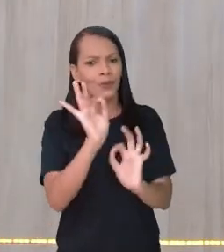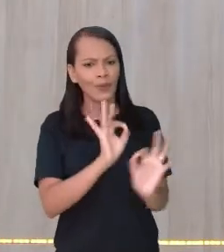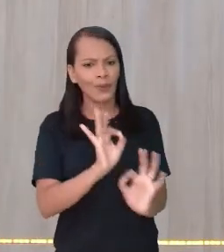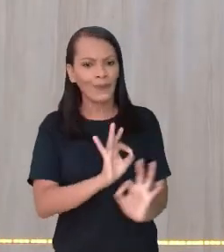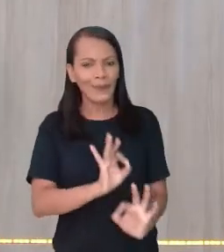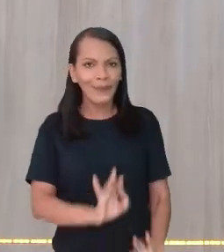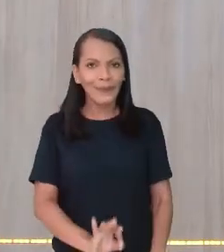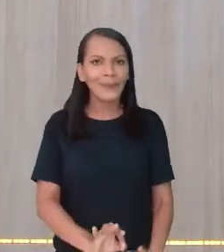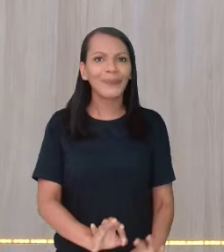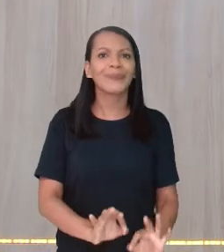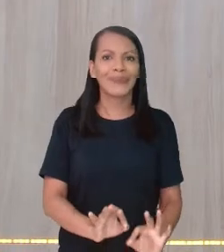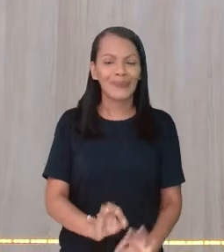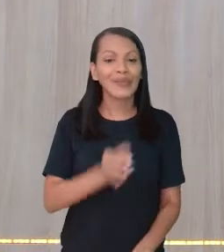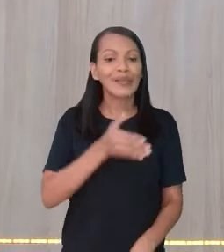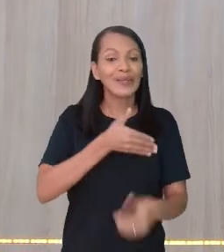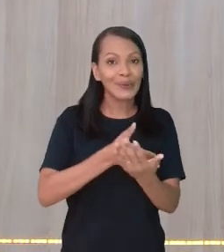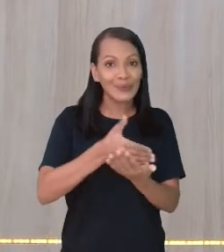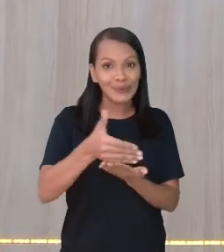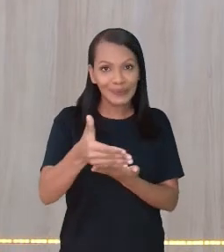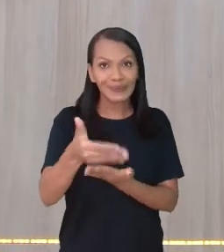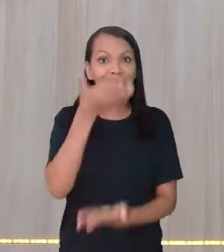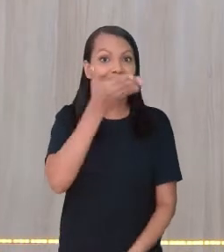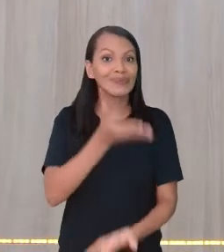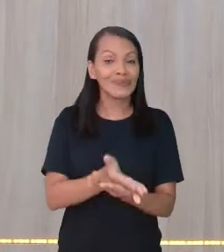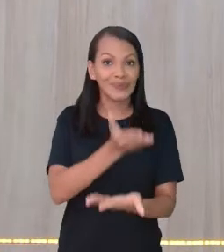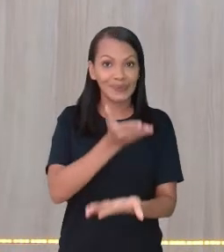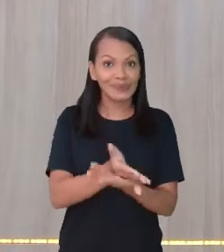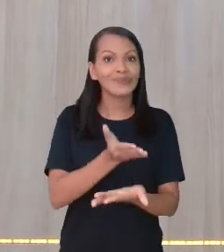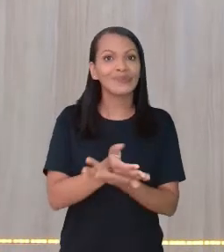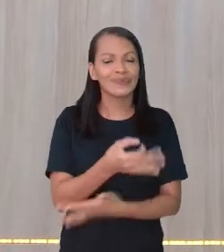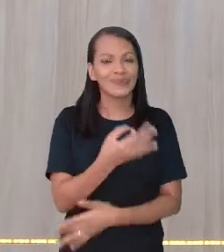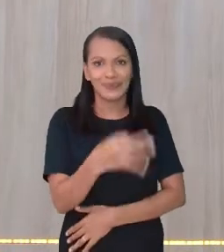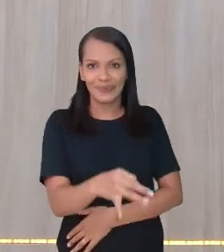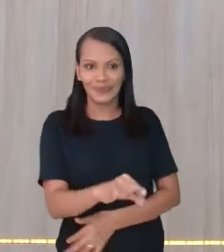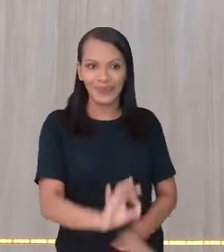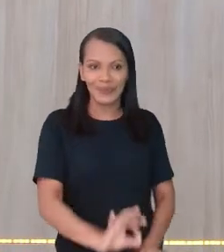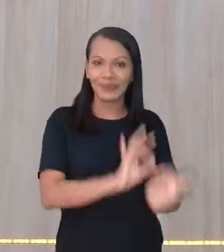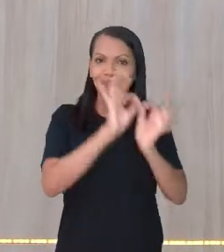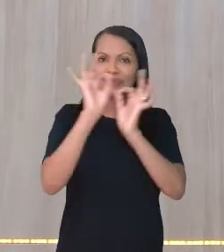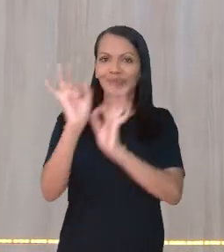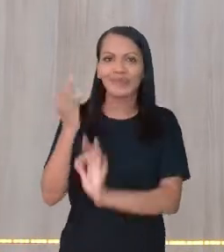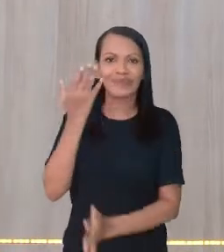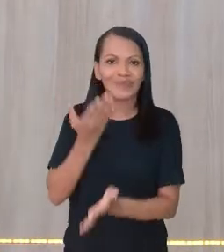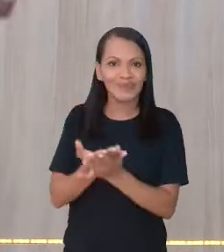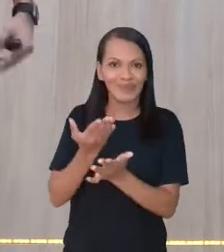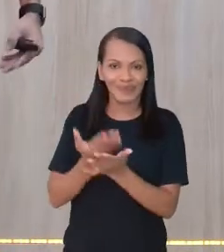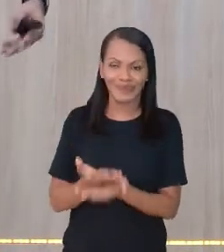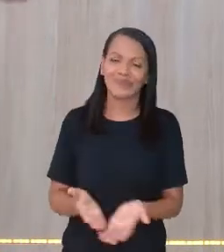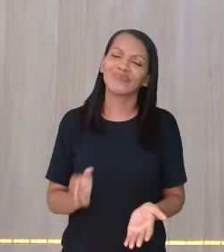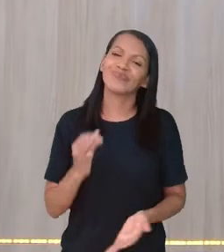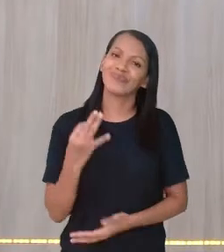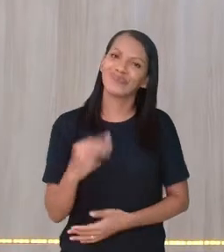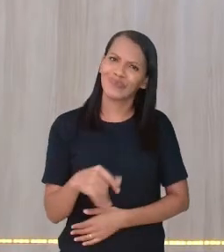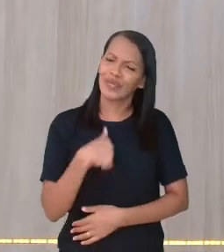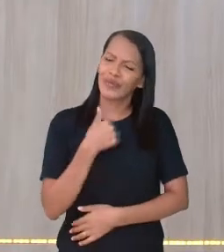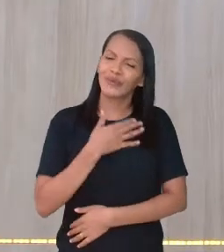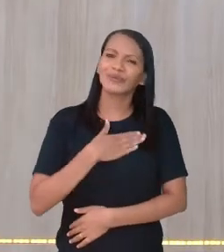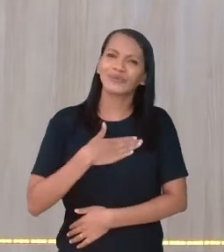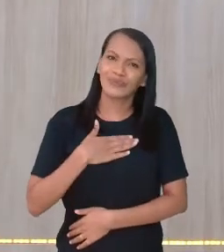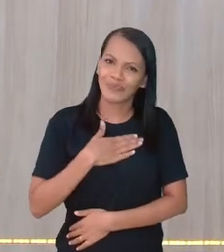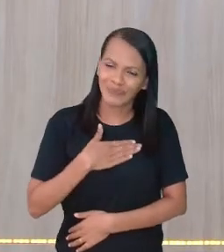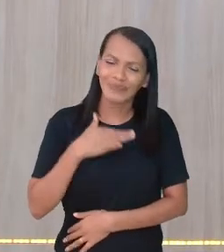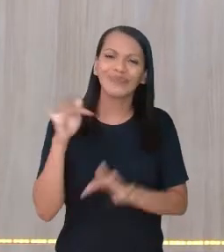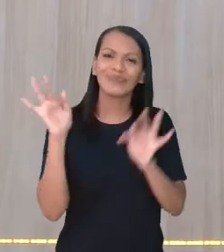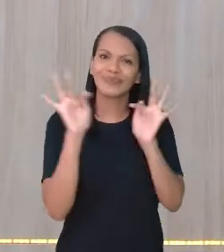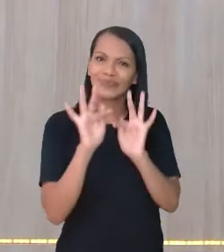aí para começar aí os estudos, certo? Assistir a nossa aula de hoje, certo? Eu fico muito grato